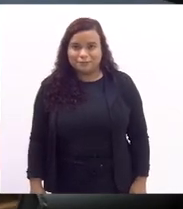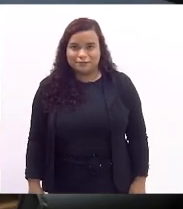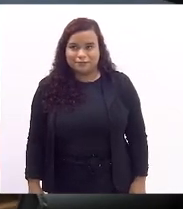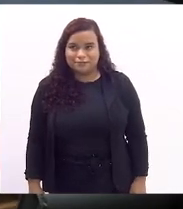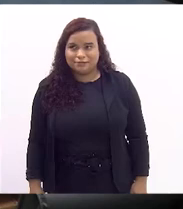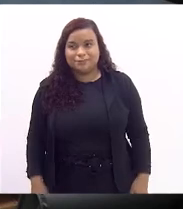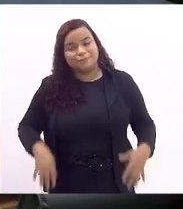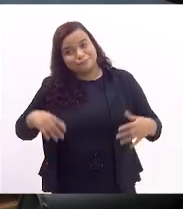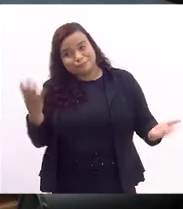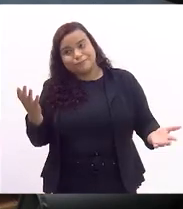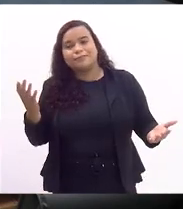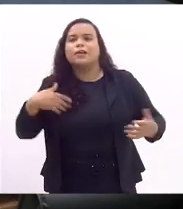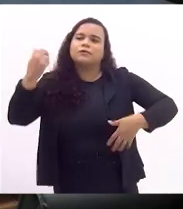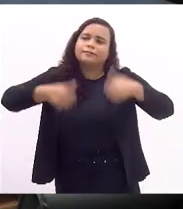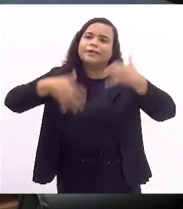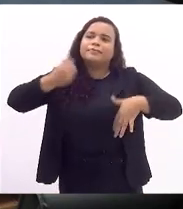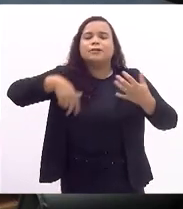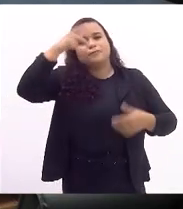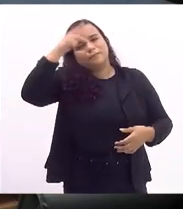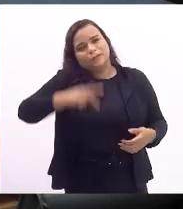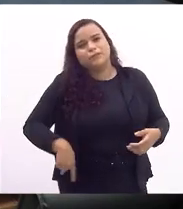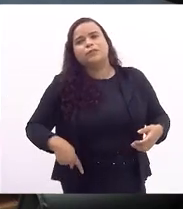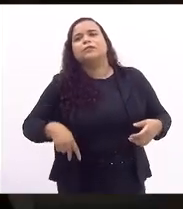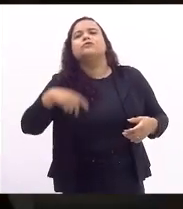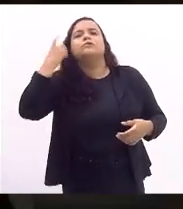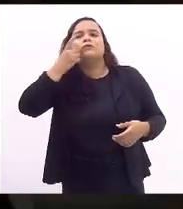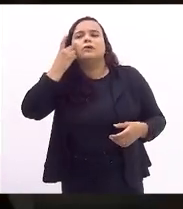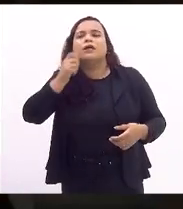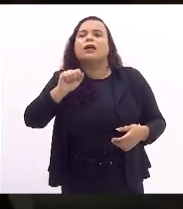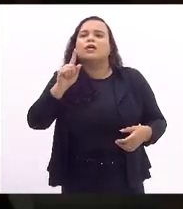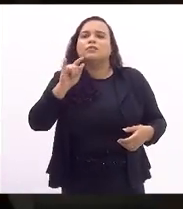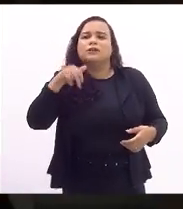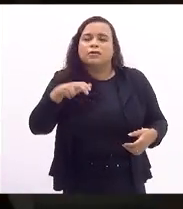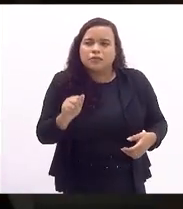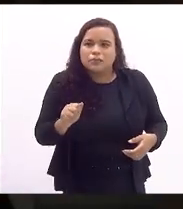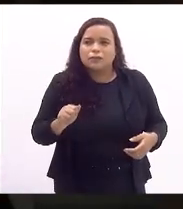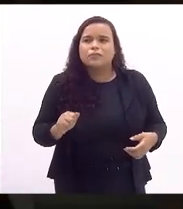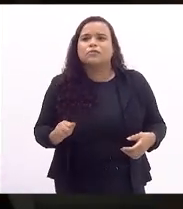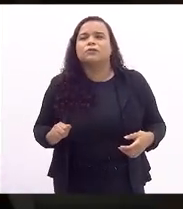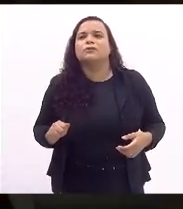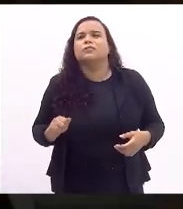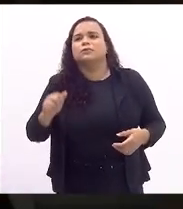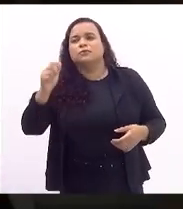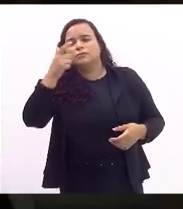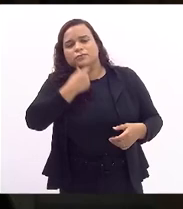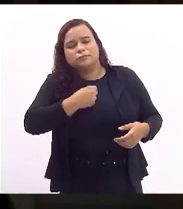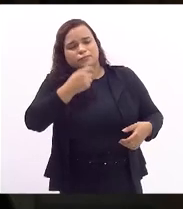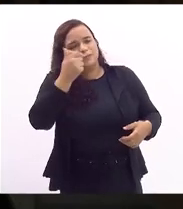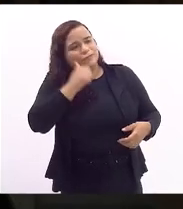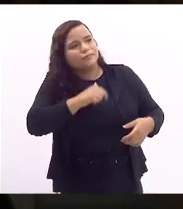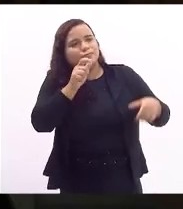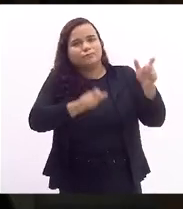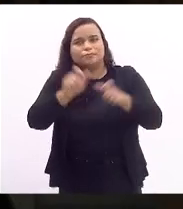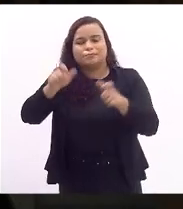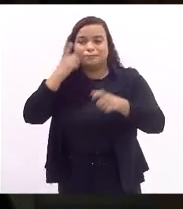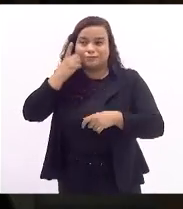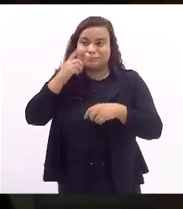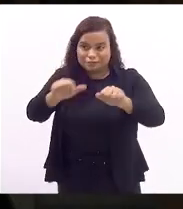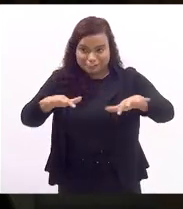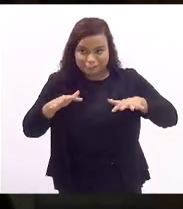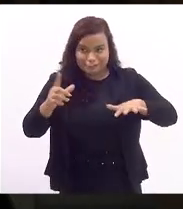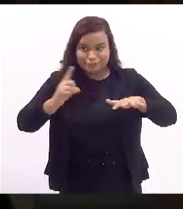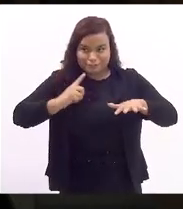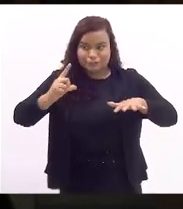sim mas quanto esse senhora Presidente Deputado Adriana Baltazar senhoras e senhores deputados que estão em